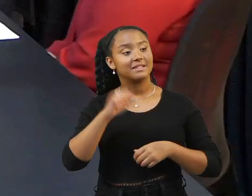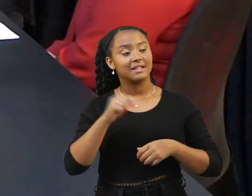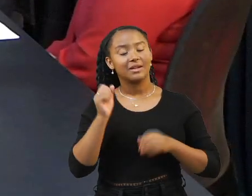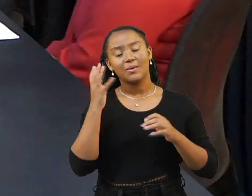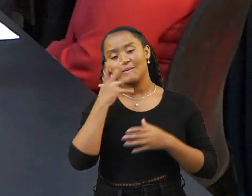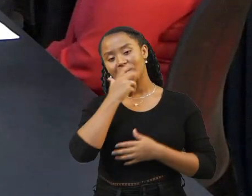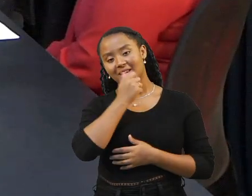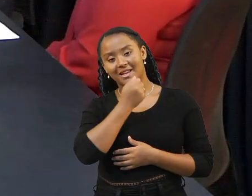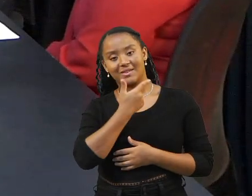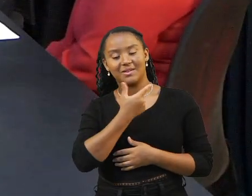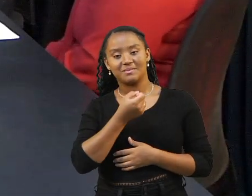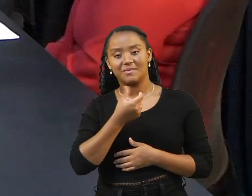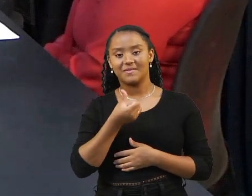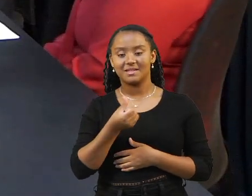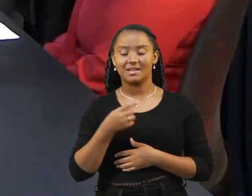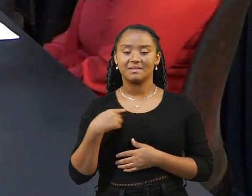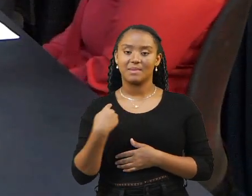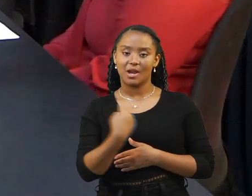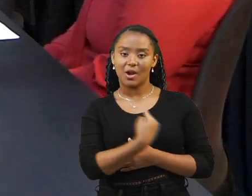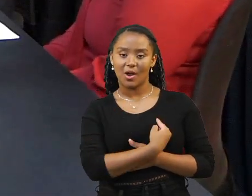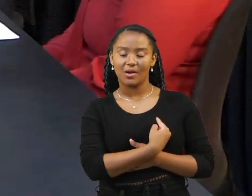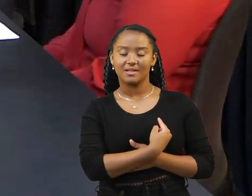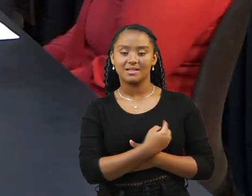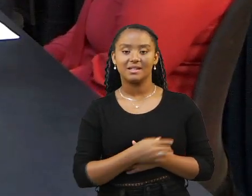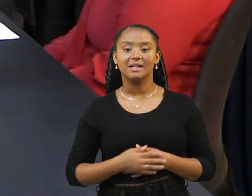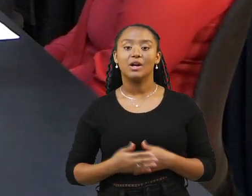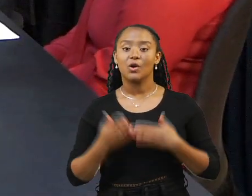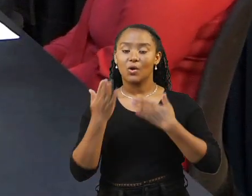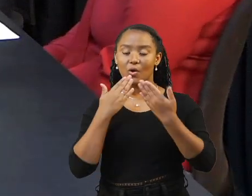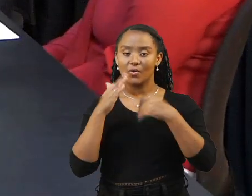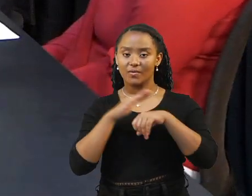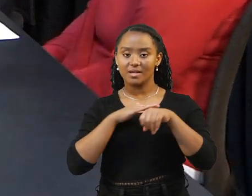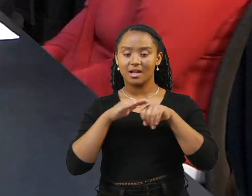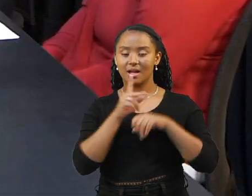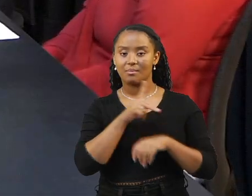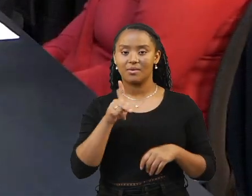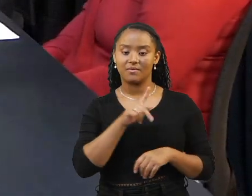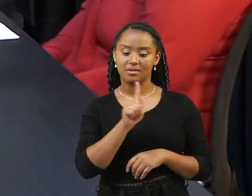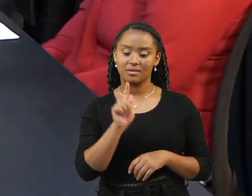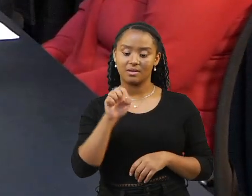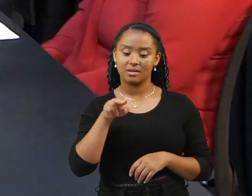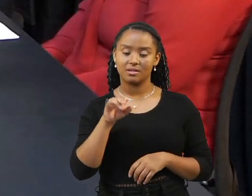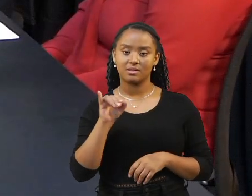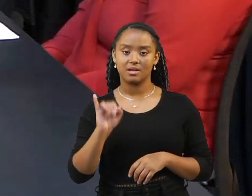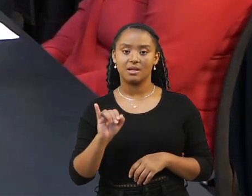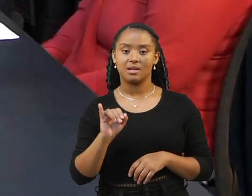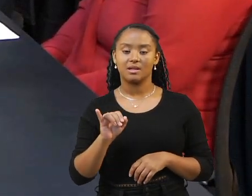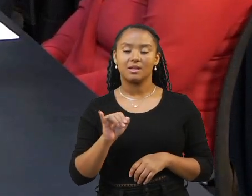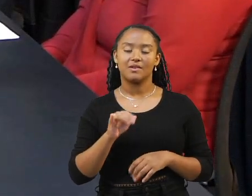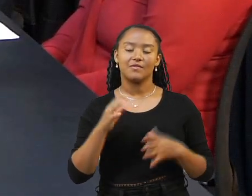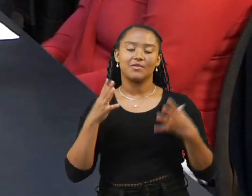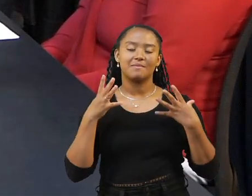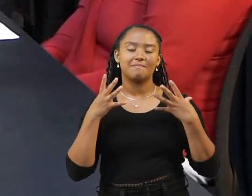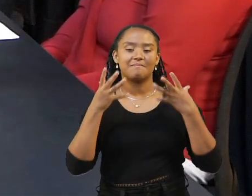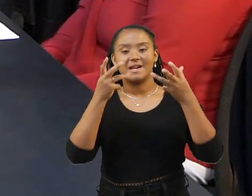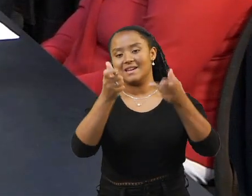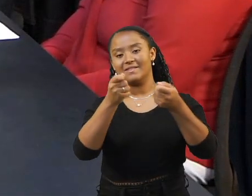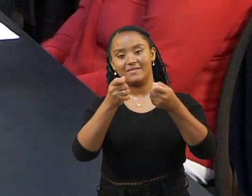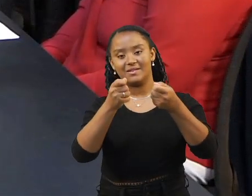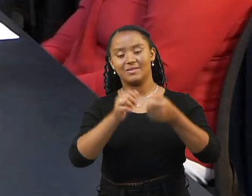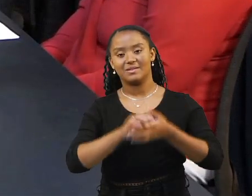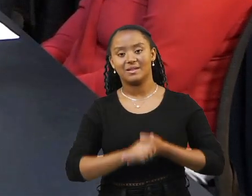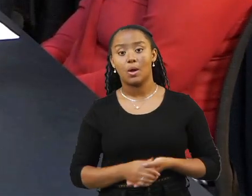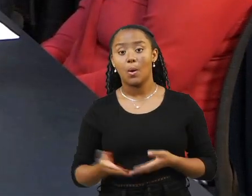ano, exatamente. Um Isso. lindo 2026 para todos nós. Para todos nós. E Conversar com a professora Geni Araújo Costa